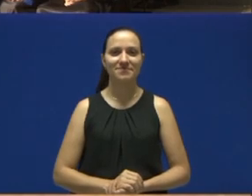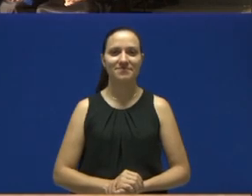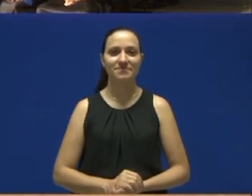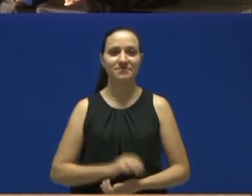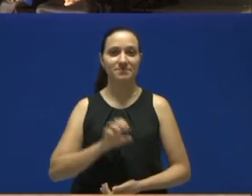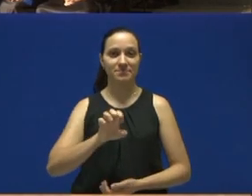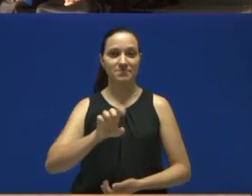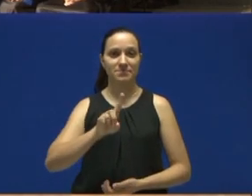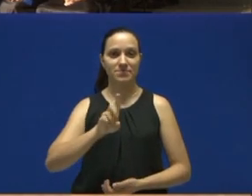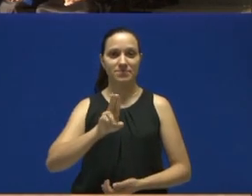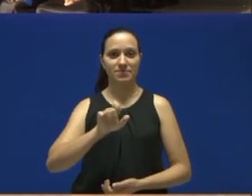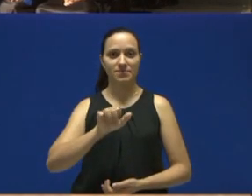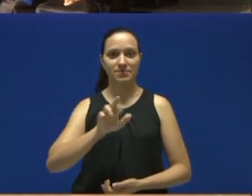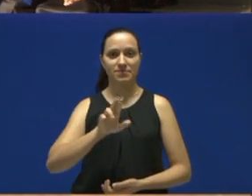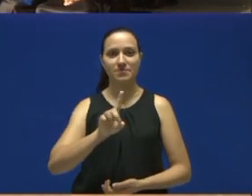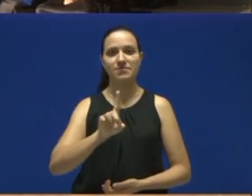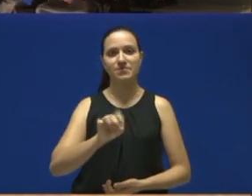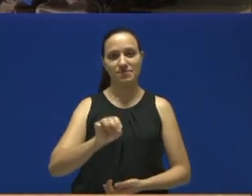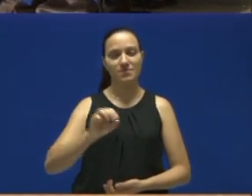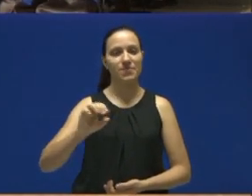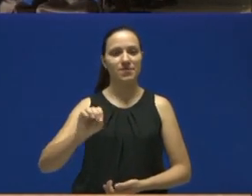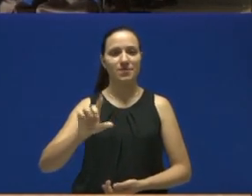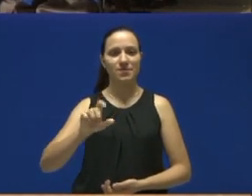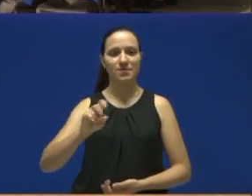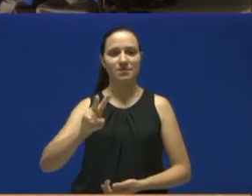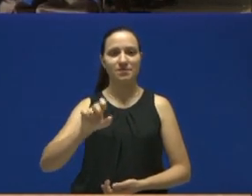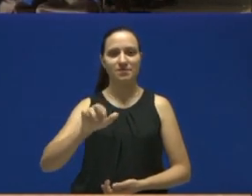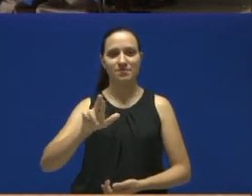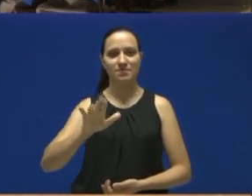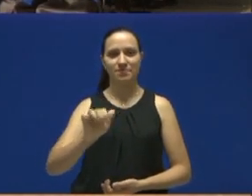eduardo danny l de óleo idéia